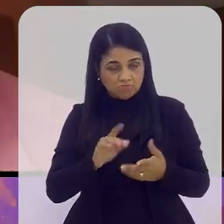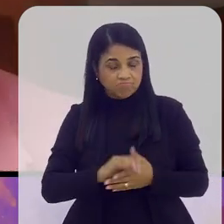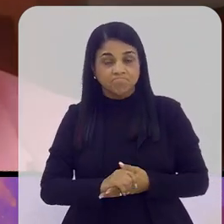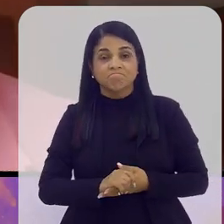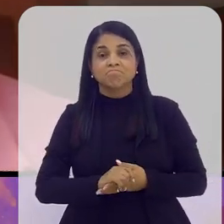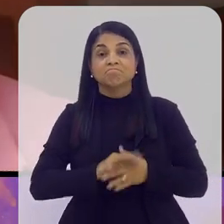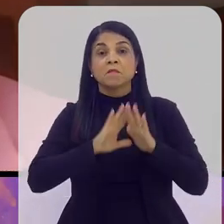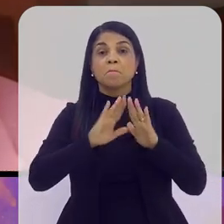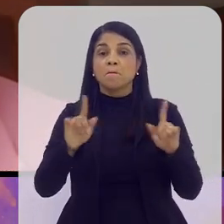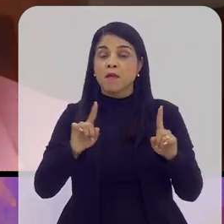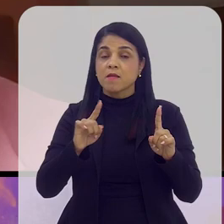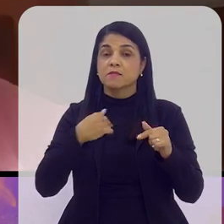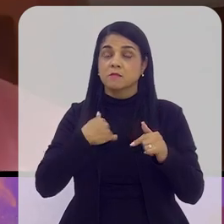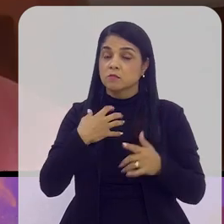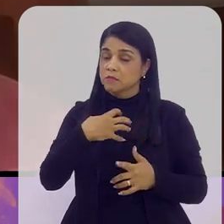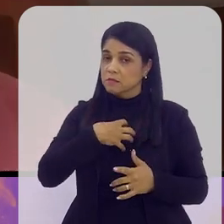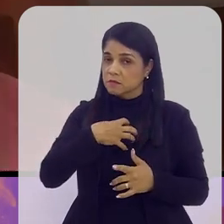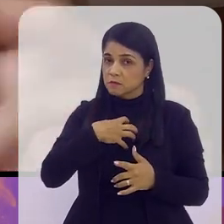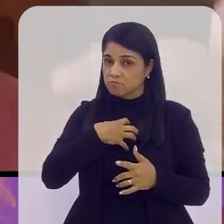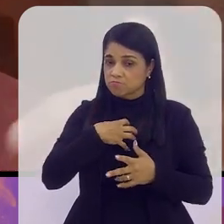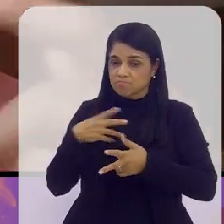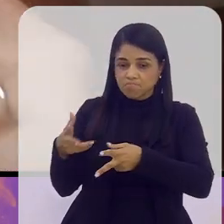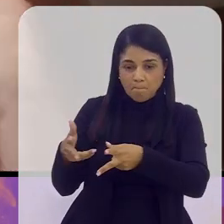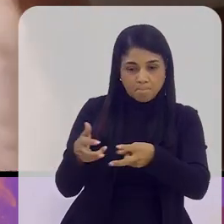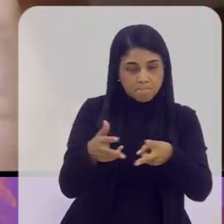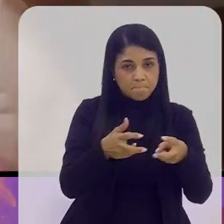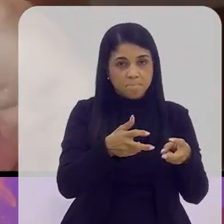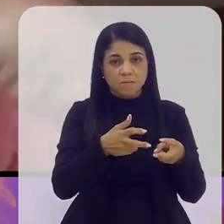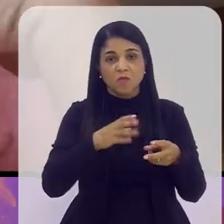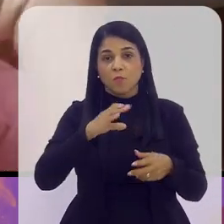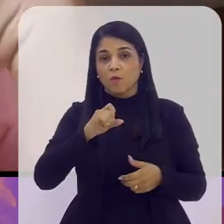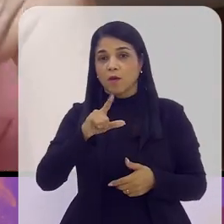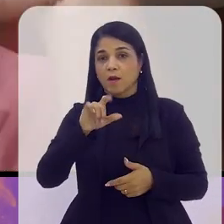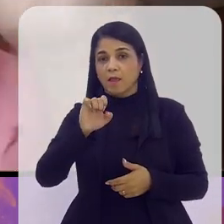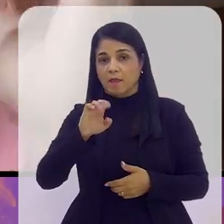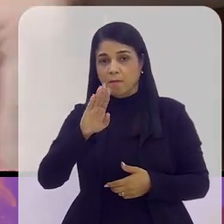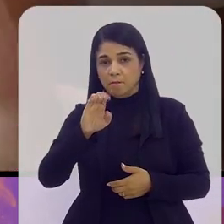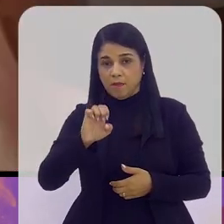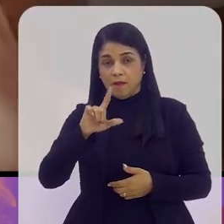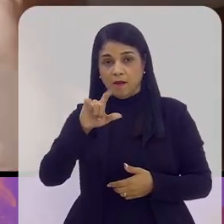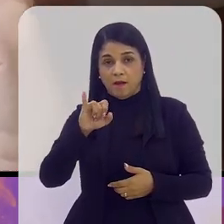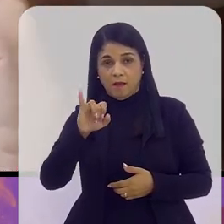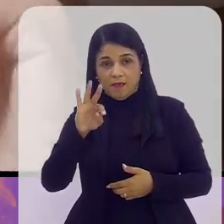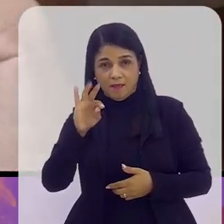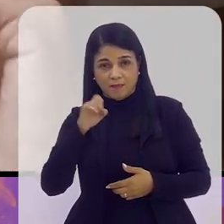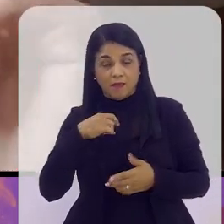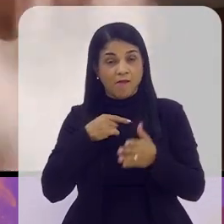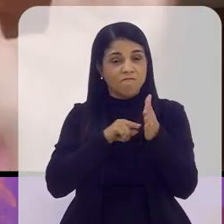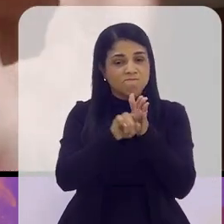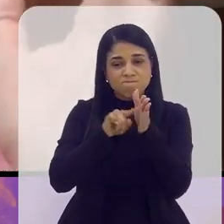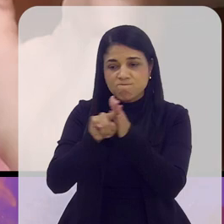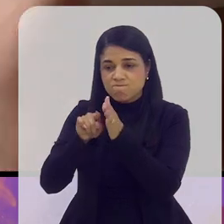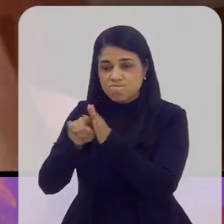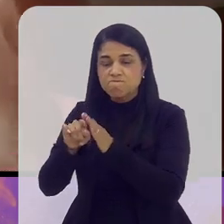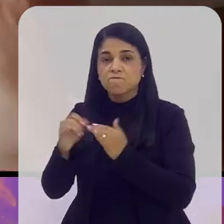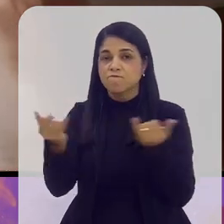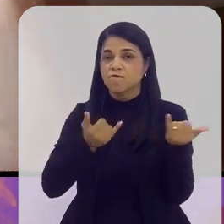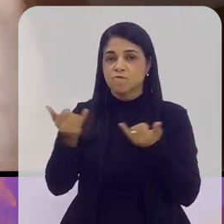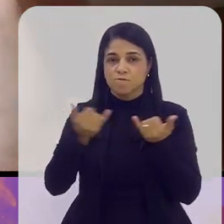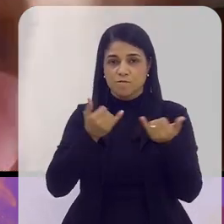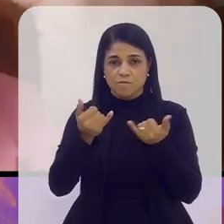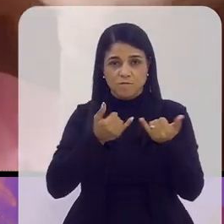né? Mas eu tenho o sentimento, mais uma vez, se tinha citado o Kleber Leite, e eu precisaria de uma informação um pouco mais profunda,